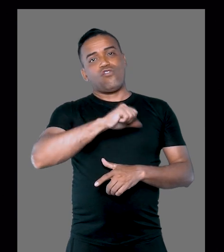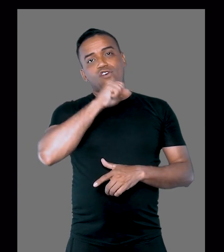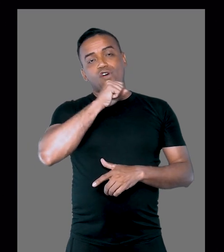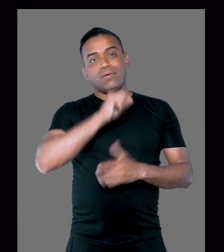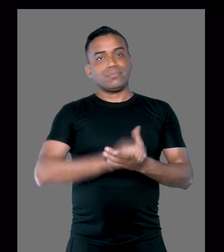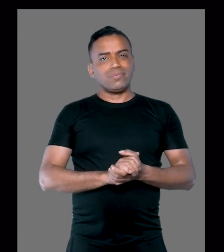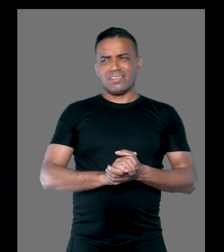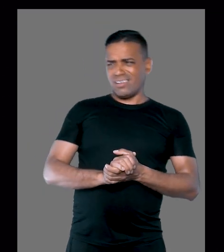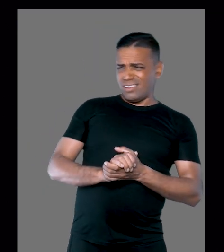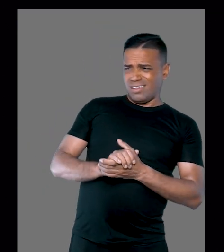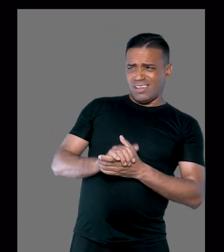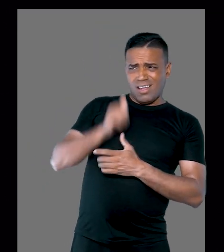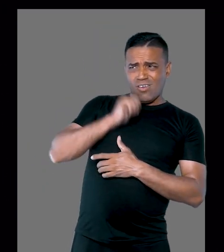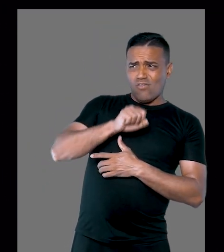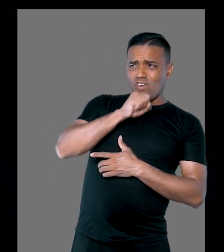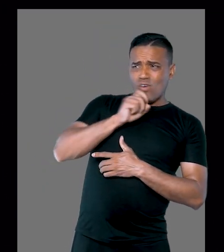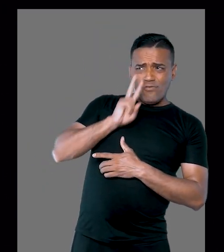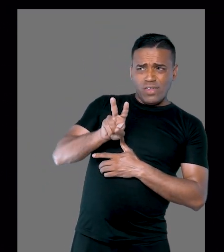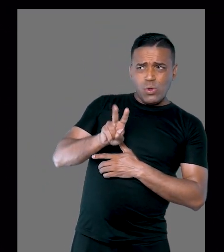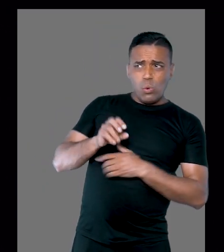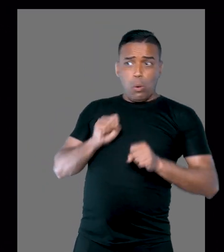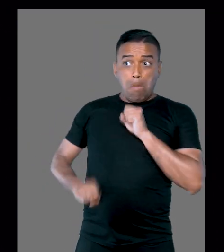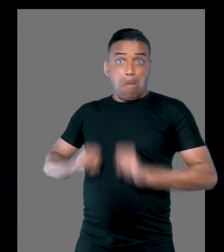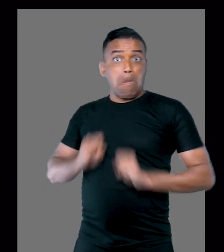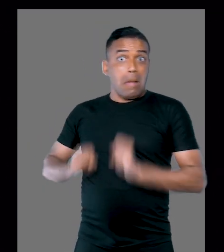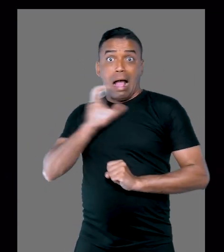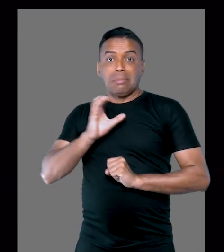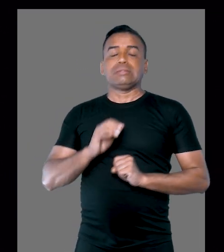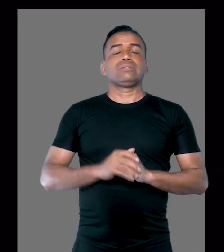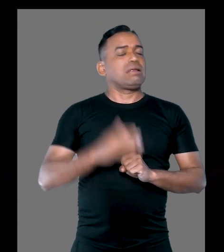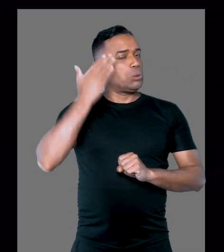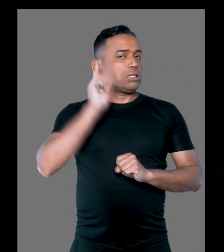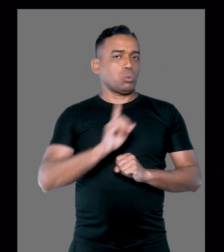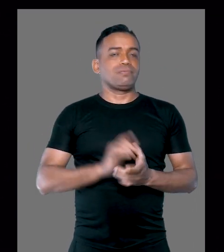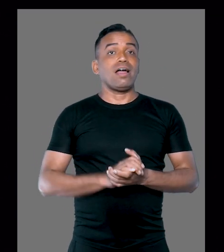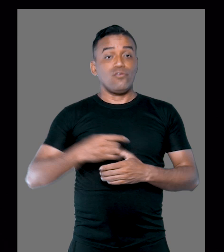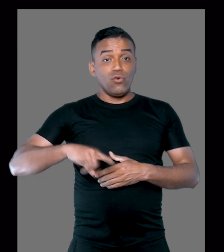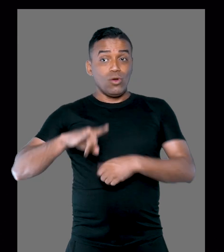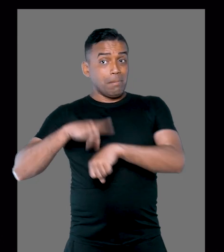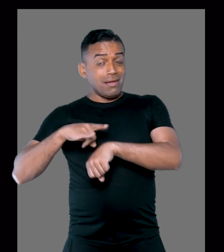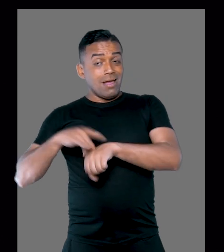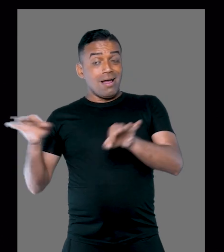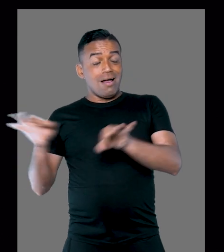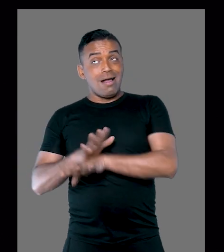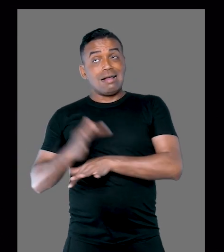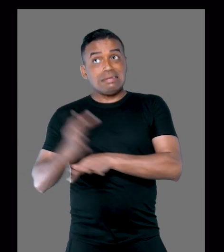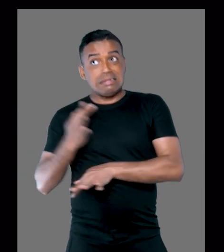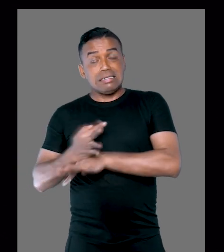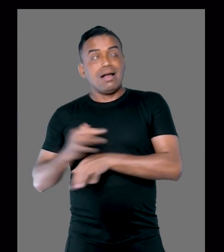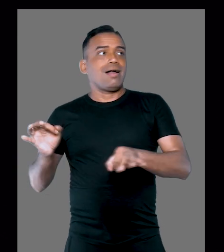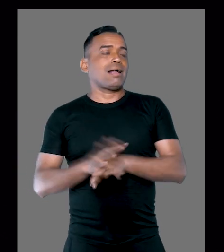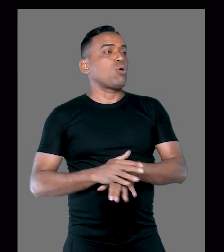Dona Rosa me viu com o passo apertado, sem entender o que eu estava fazendo. Quando saí do banheiro, contei à minha avó do meu aperto e ela